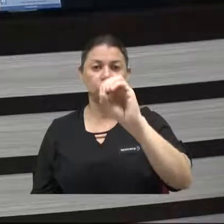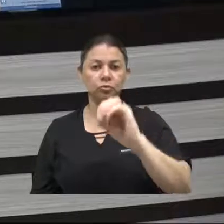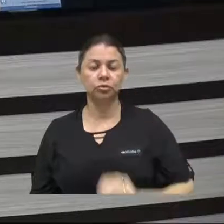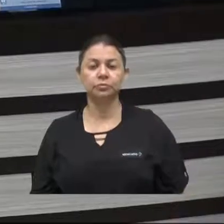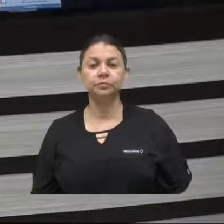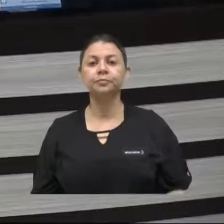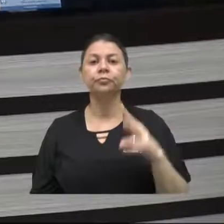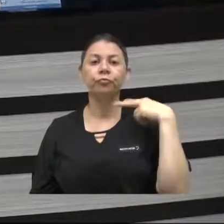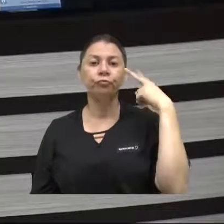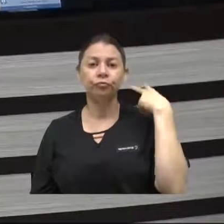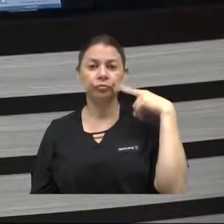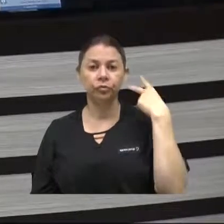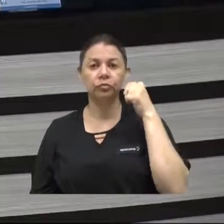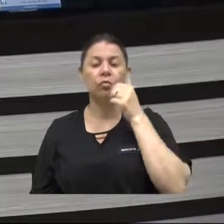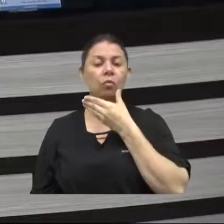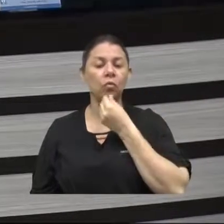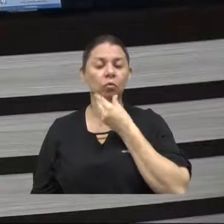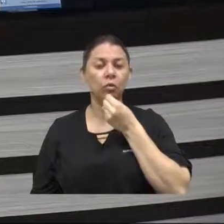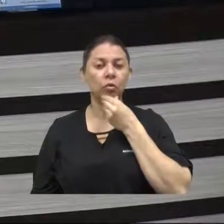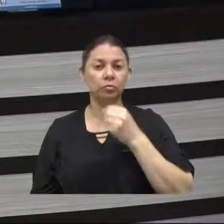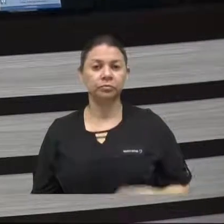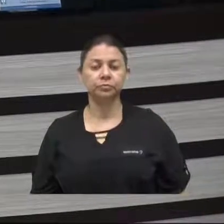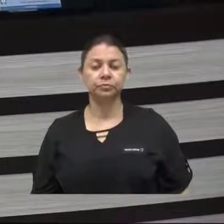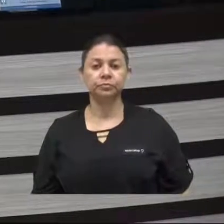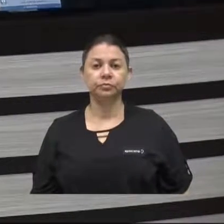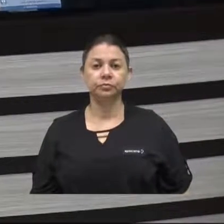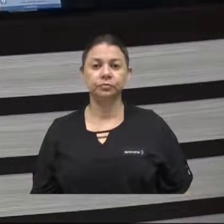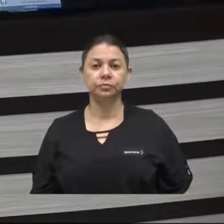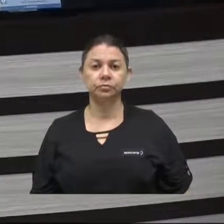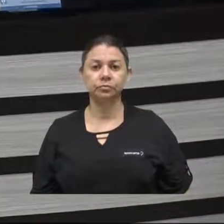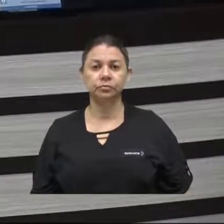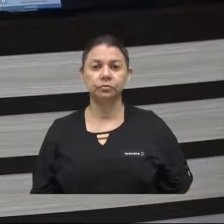de Oliveira. Em discussão.